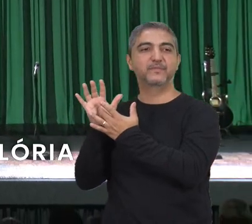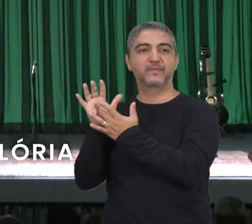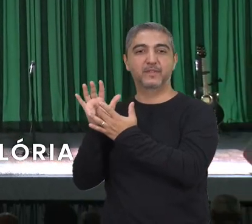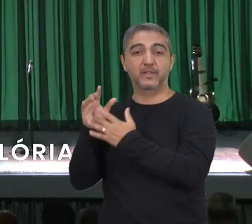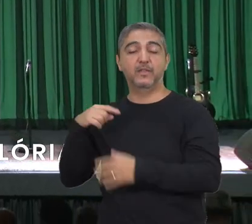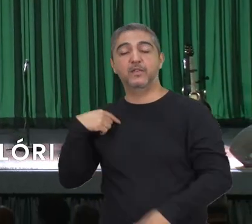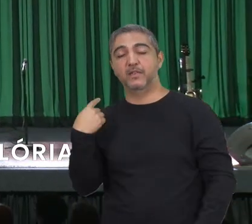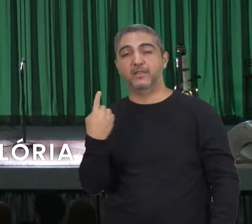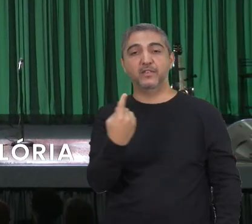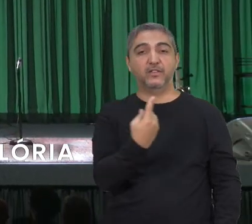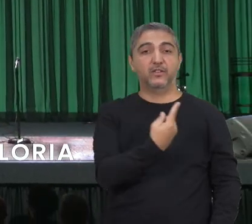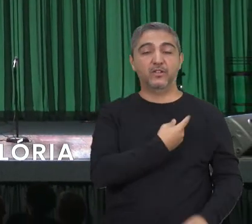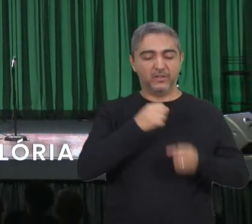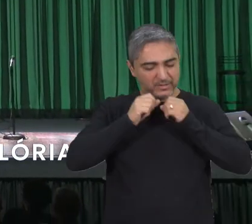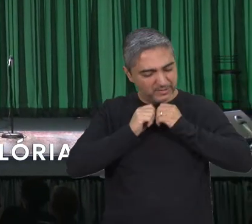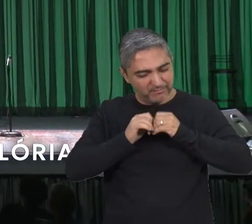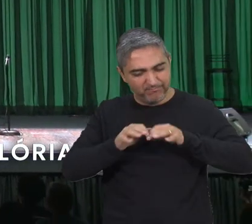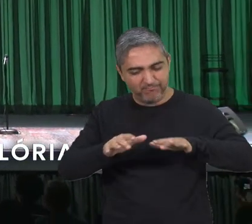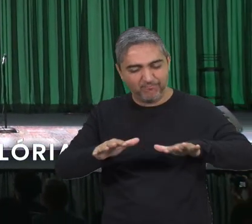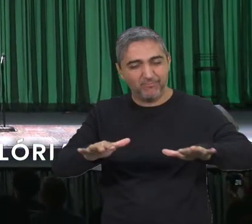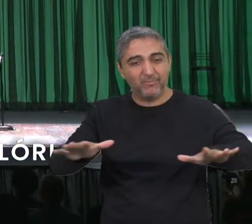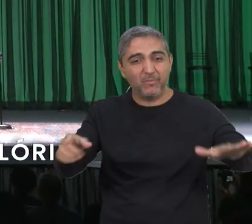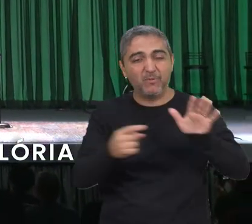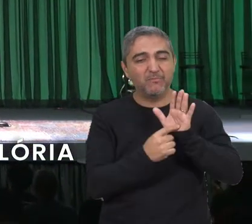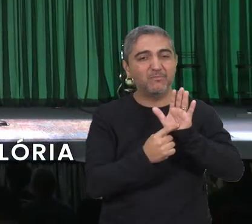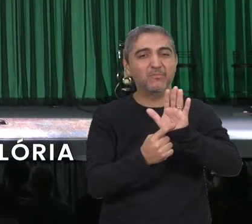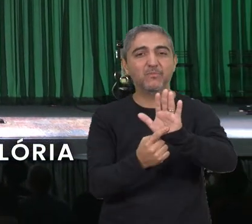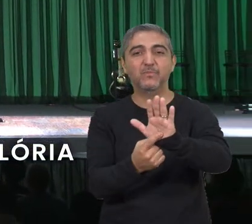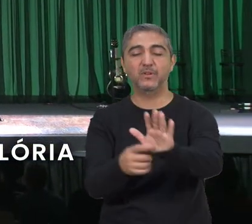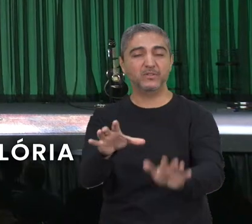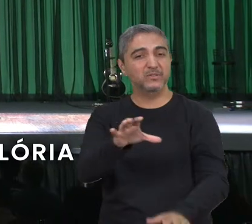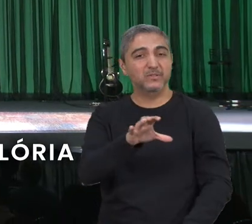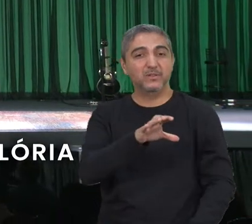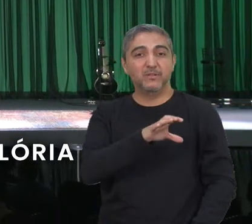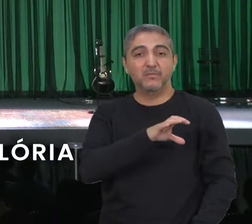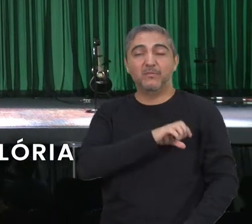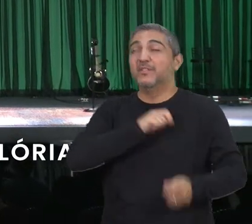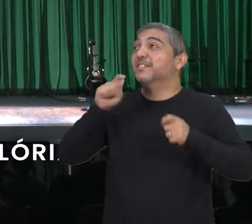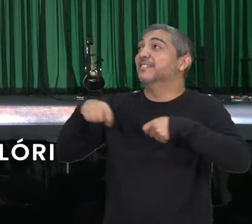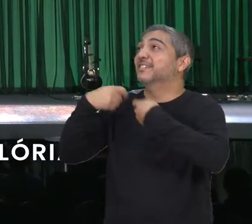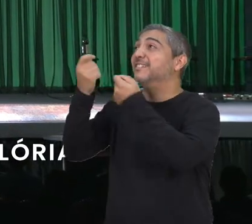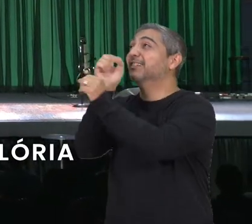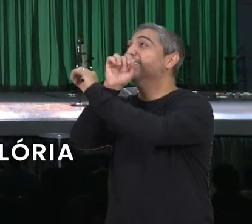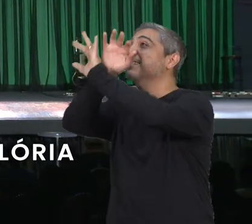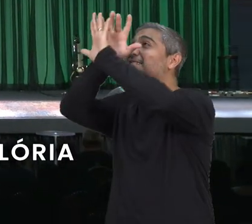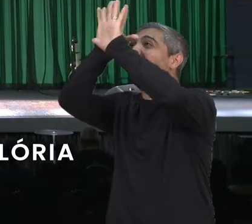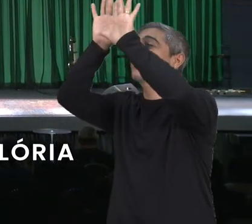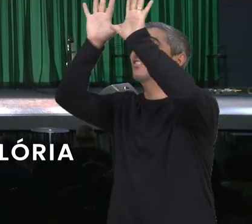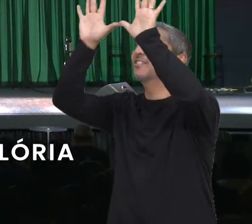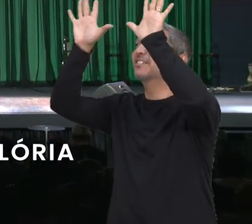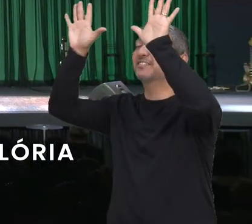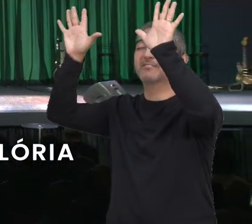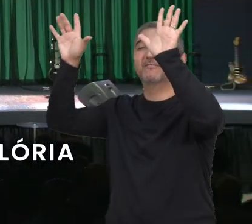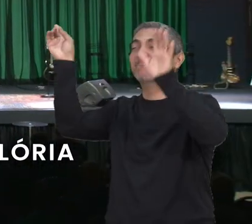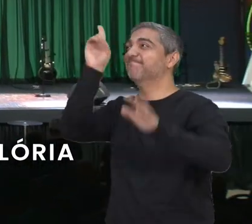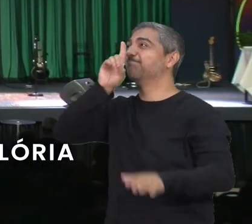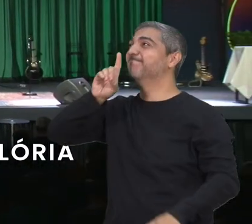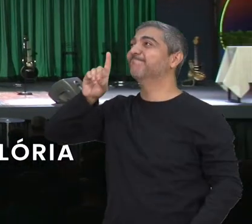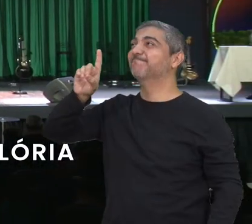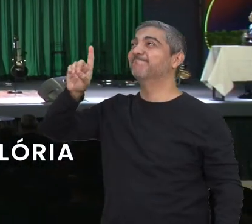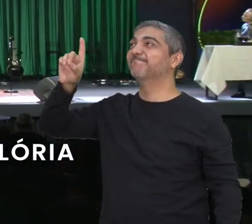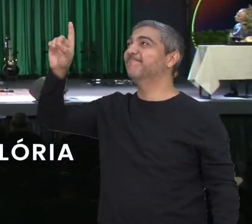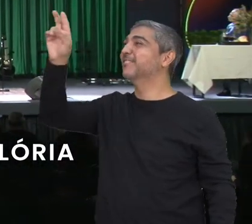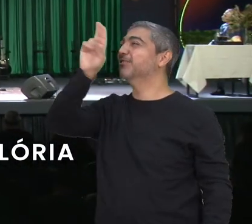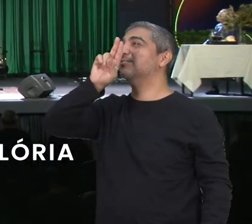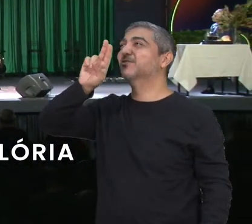e que nossos frutos sejam pra glória do teu